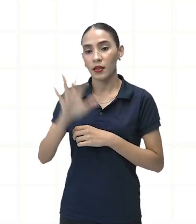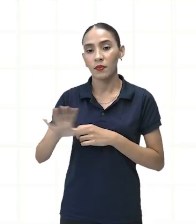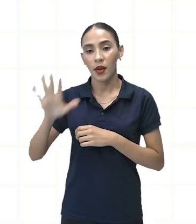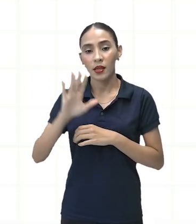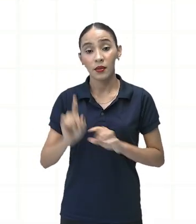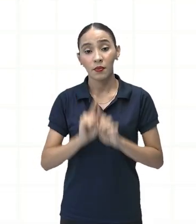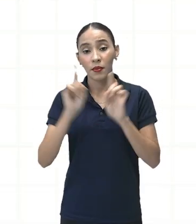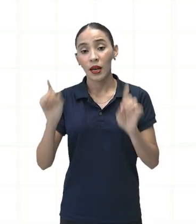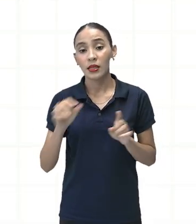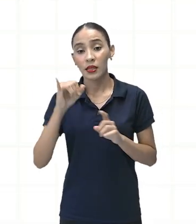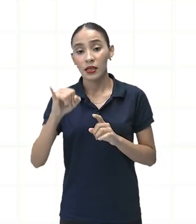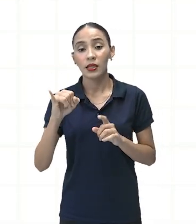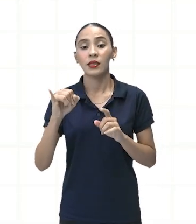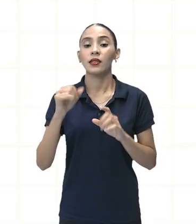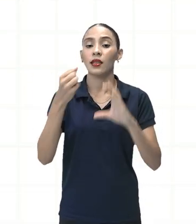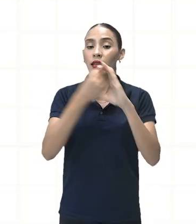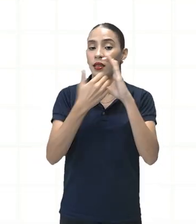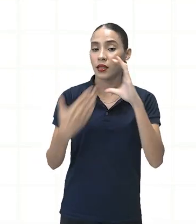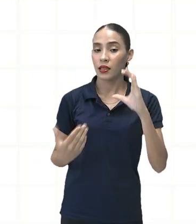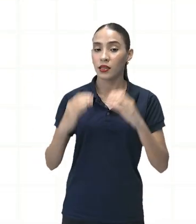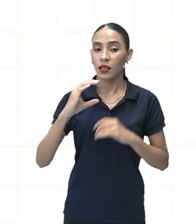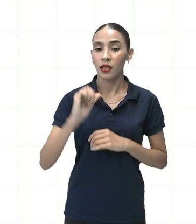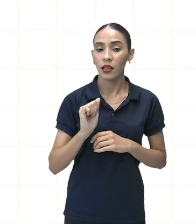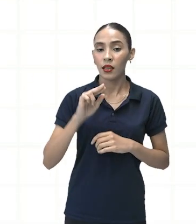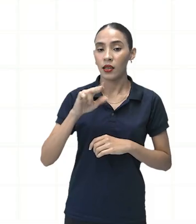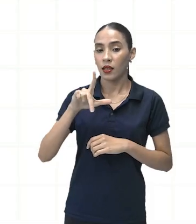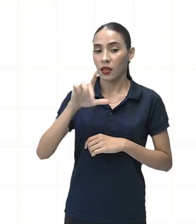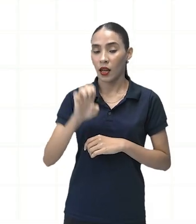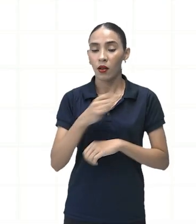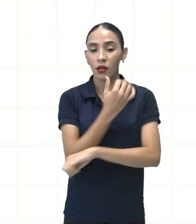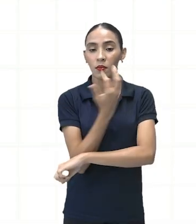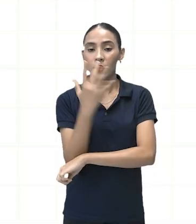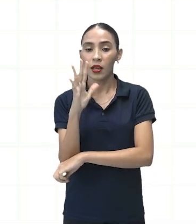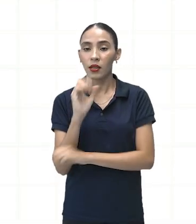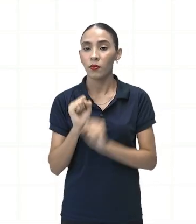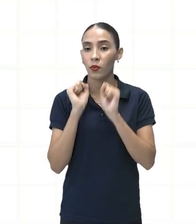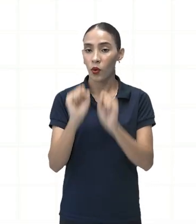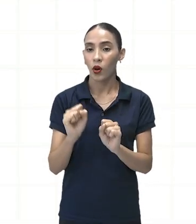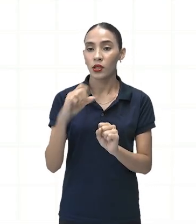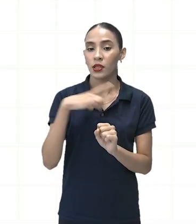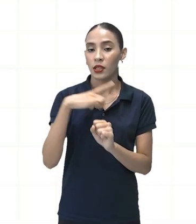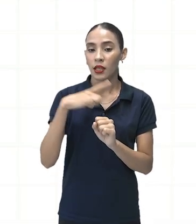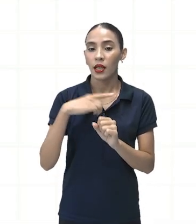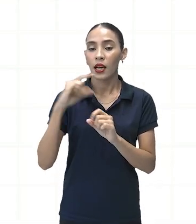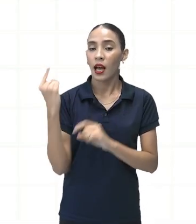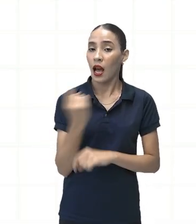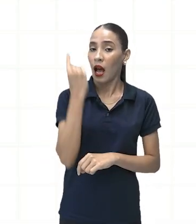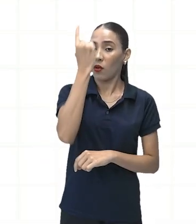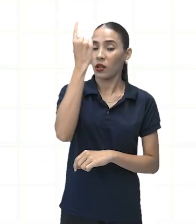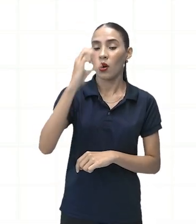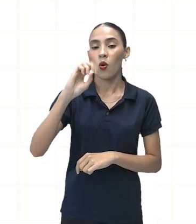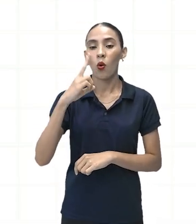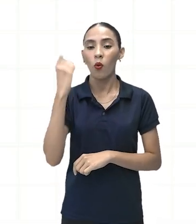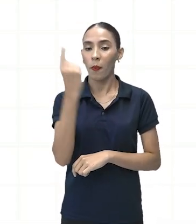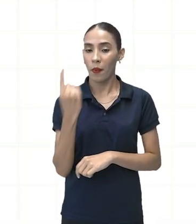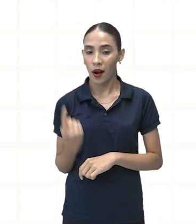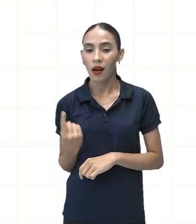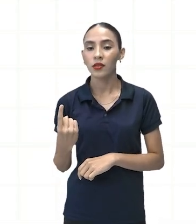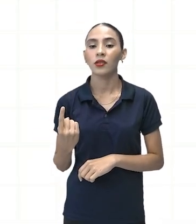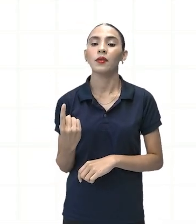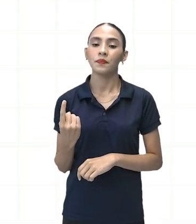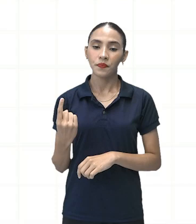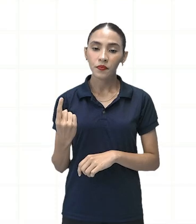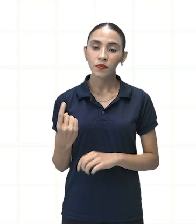Já quanto à característica comprimento do caule, essas plantas poderiam ser altas ou poderiam ser